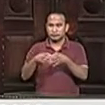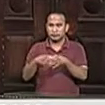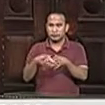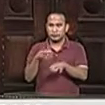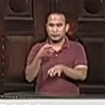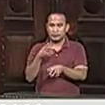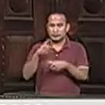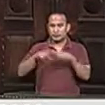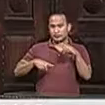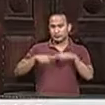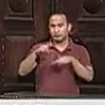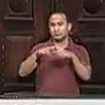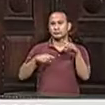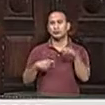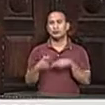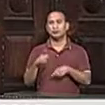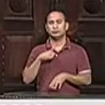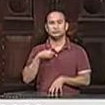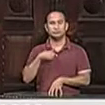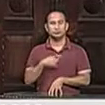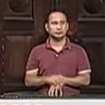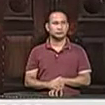ligados à